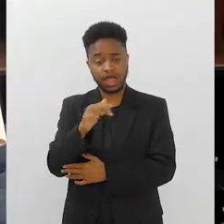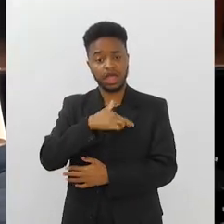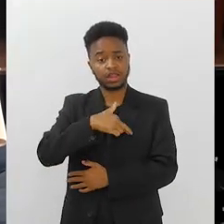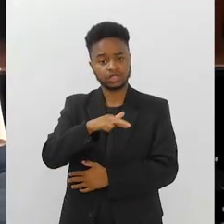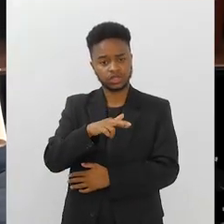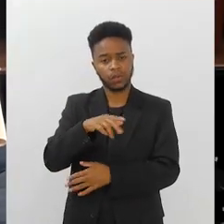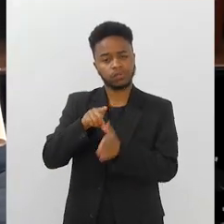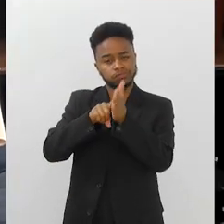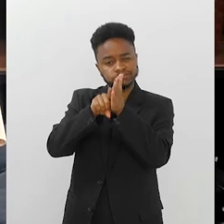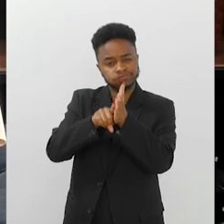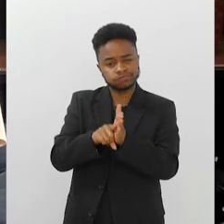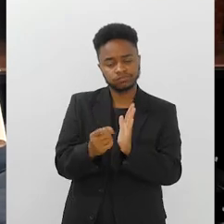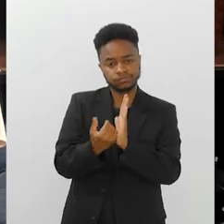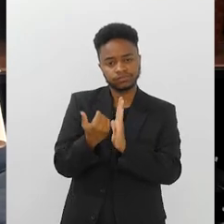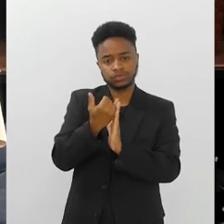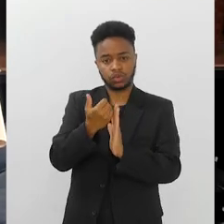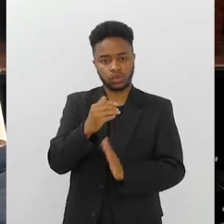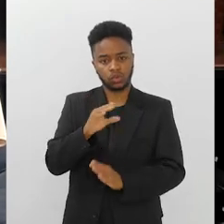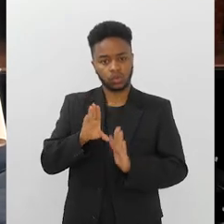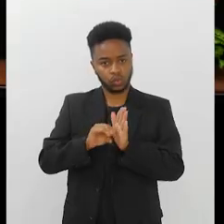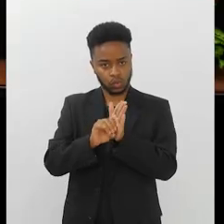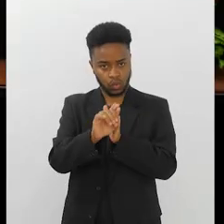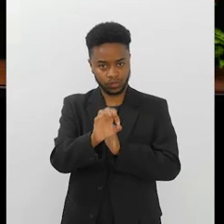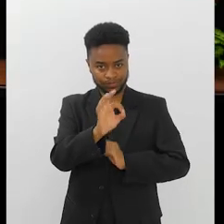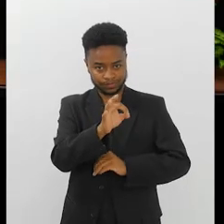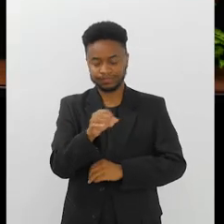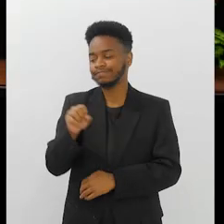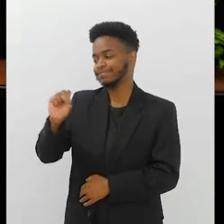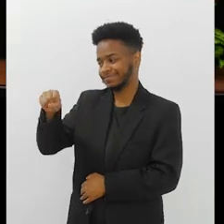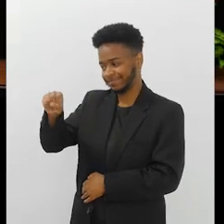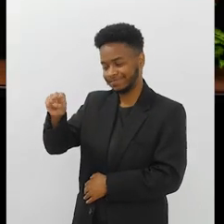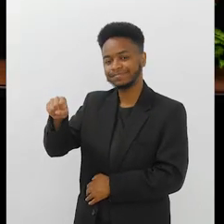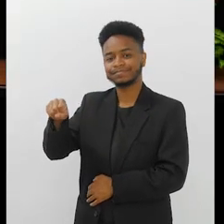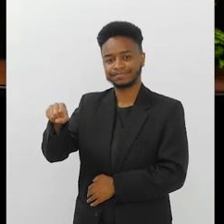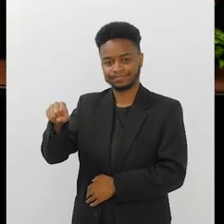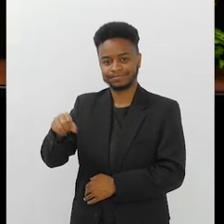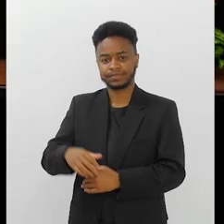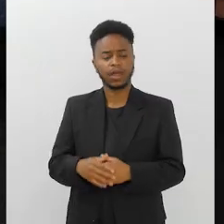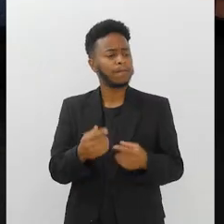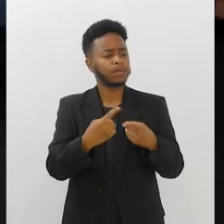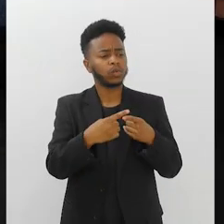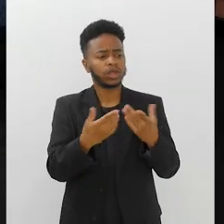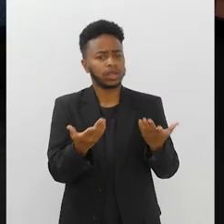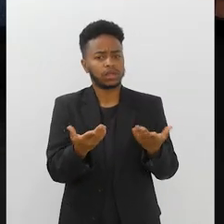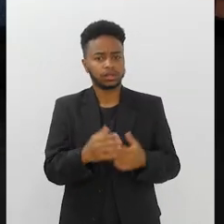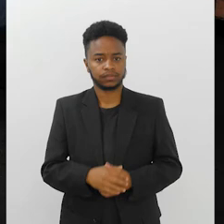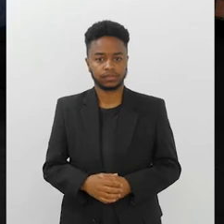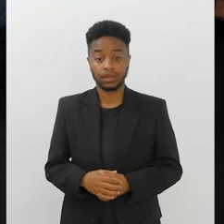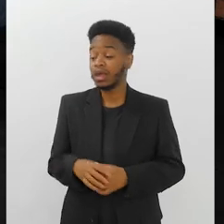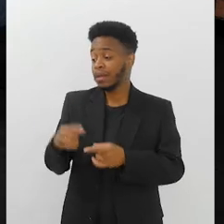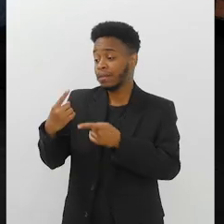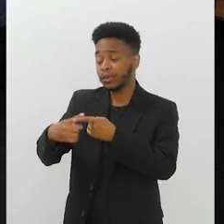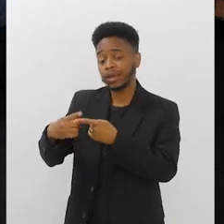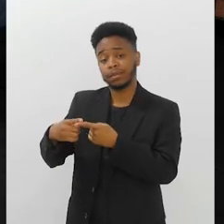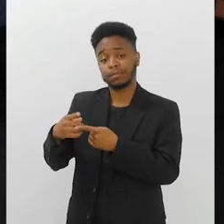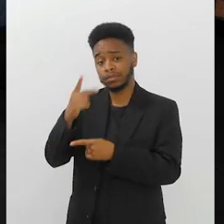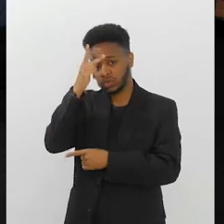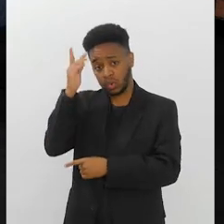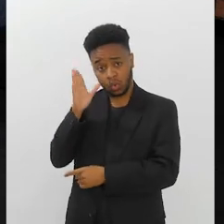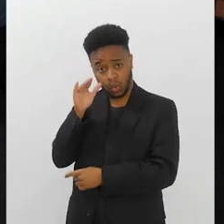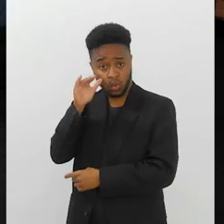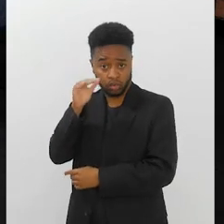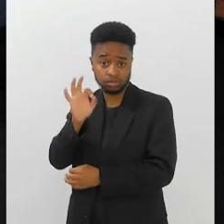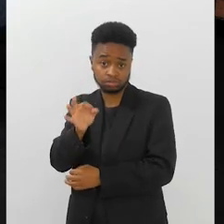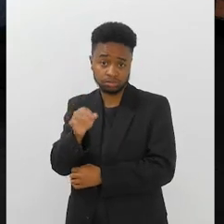procuradas no Google exatamente gerado moda né Será é pelo desconhecido primeiramente